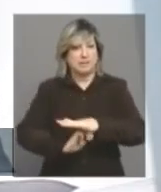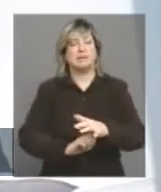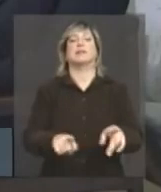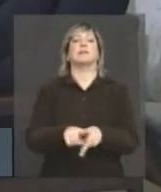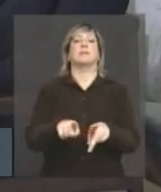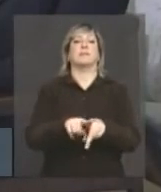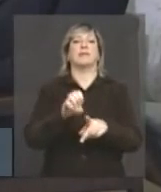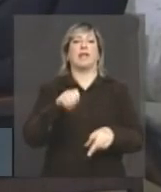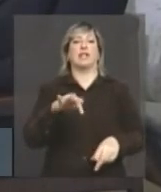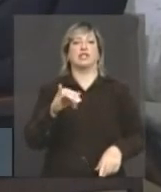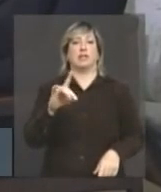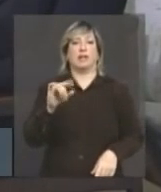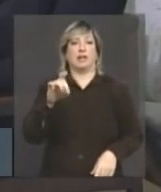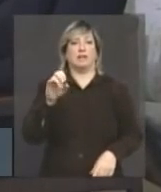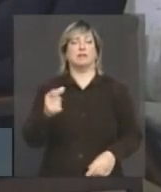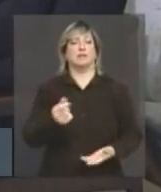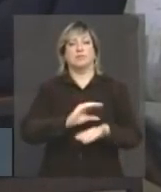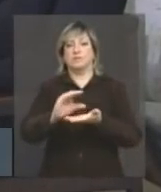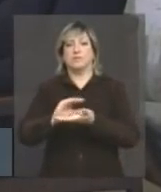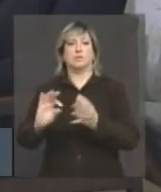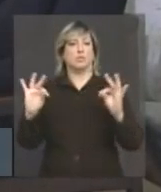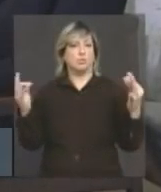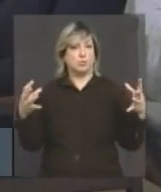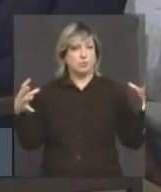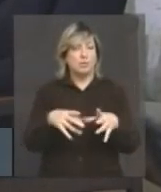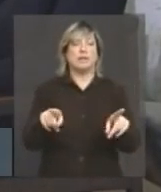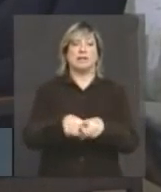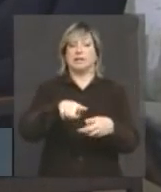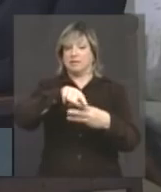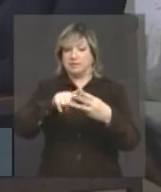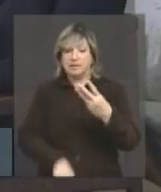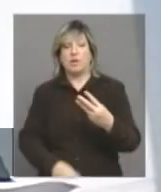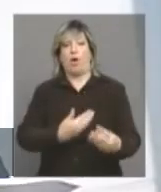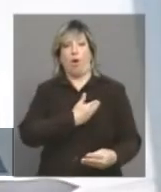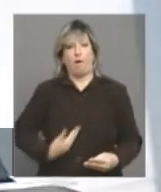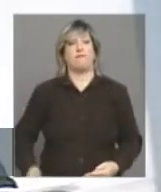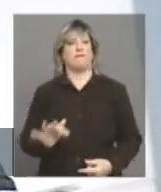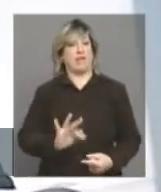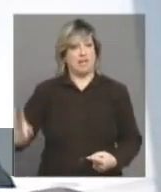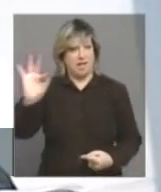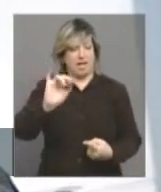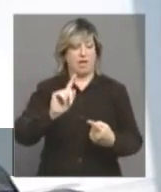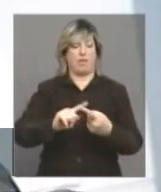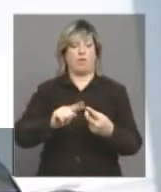entidades financiadoras e as três instâncias do governo, municipal, estadual e federal.